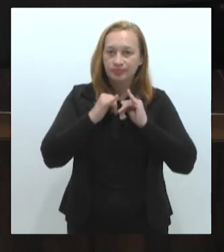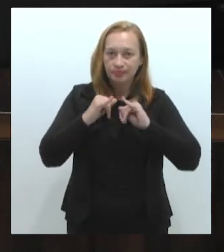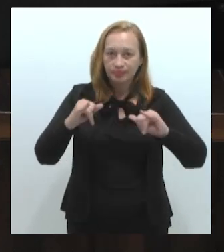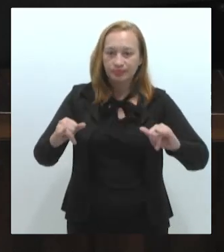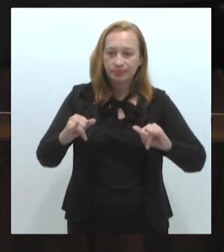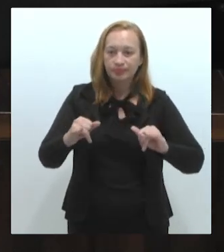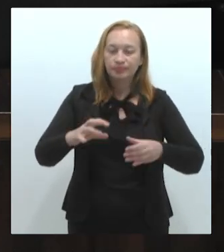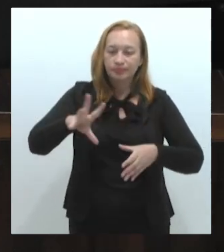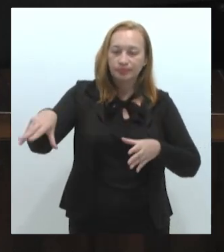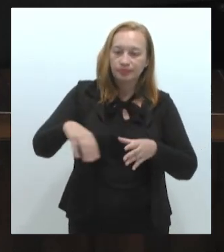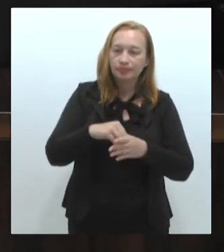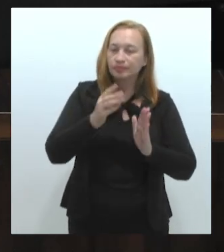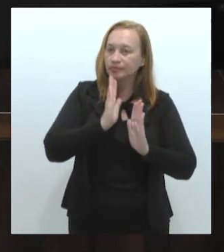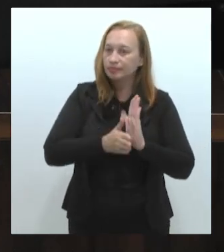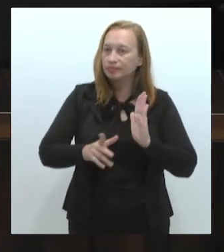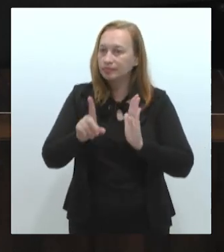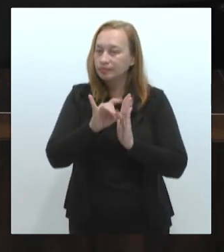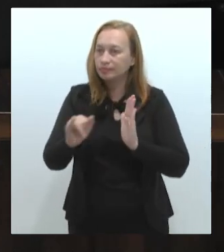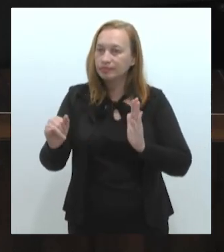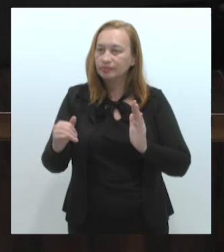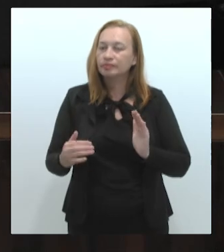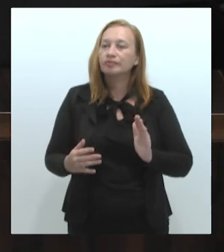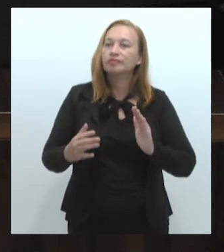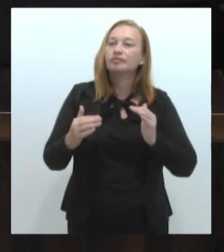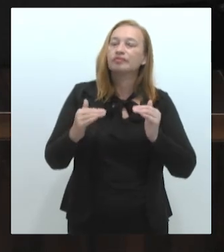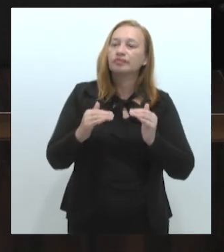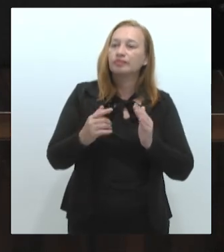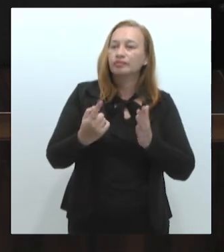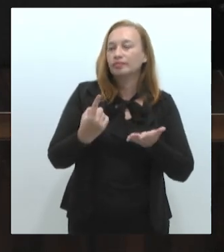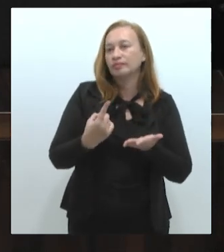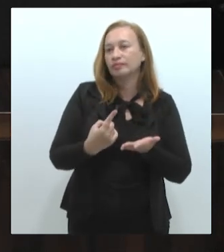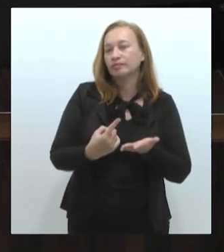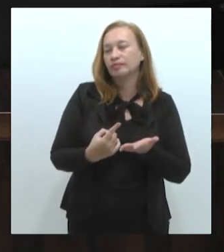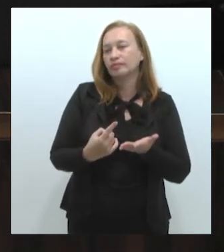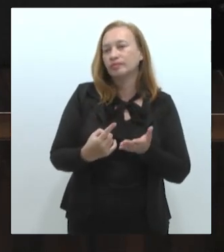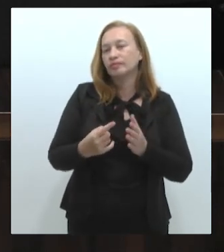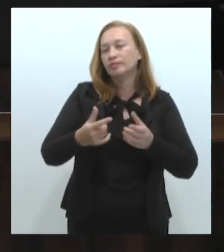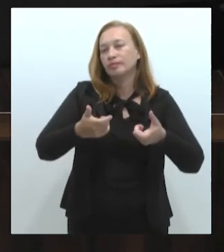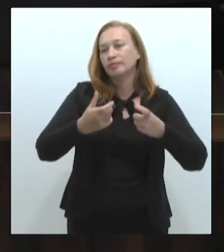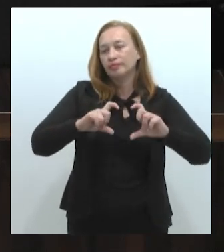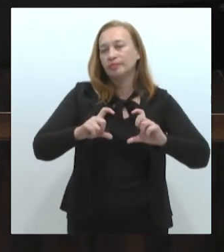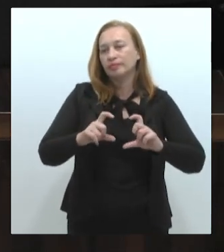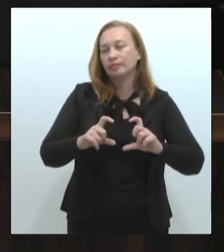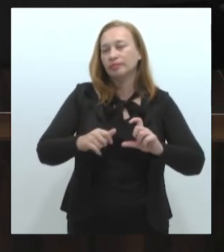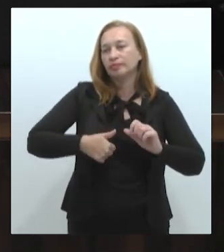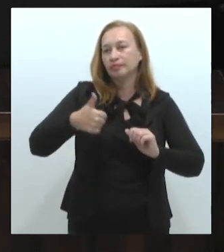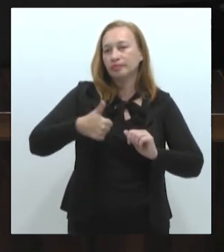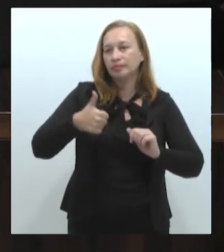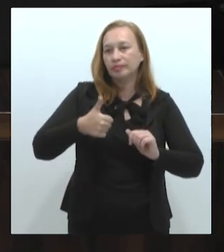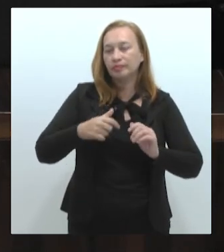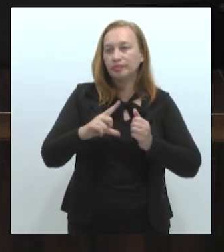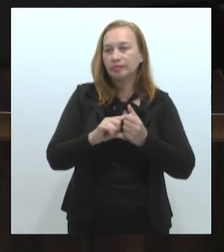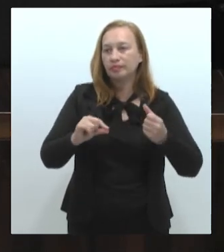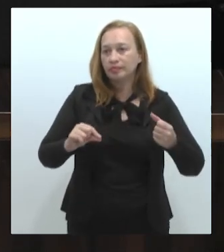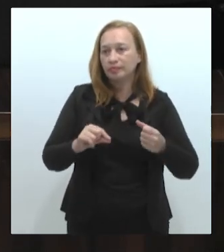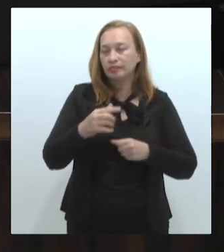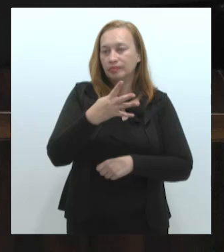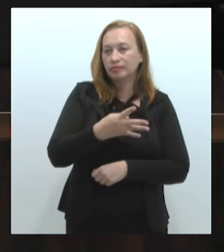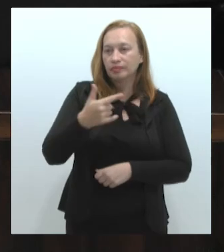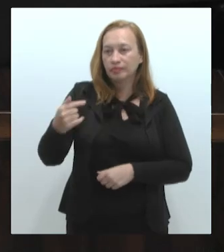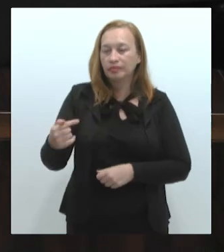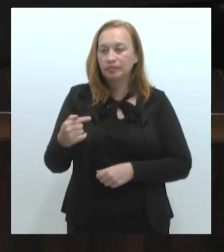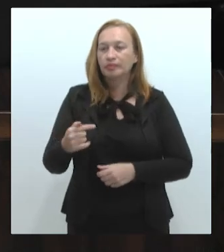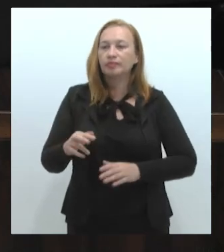Anuncio, incluídos na ordem do dia, de acordo com o parágrafo 1º do artigo 47 do Regimento Interno,